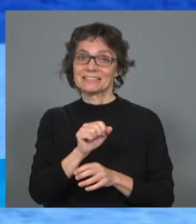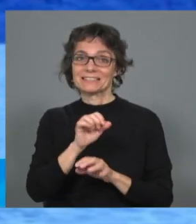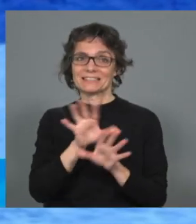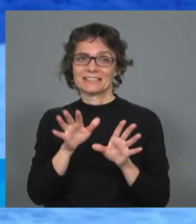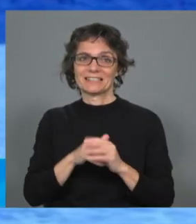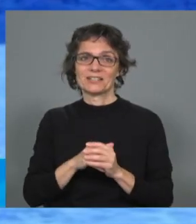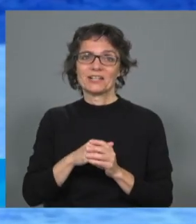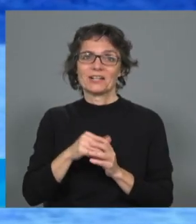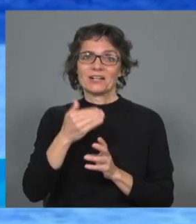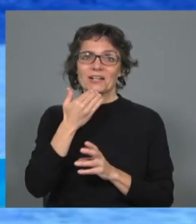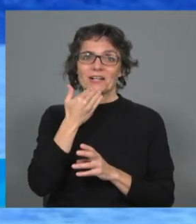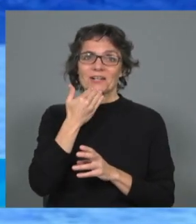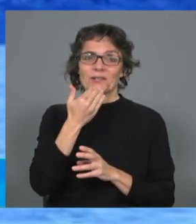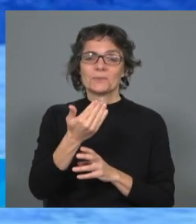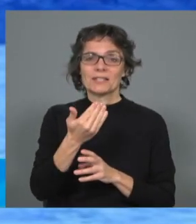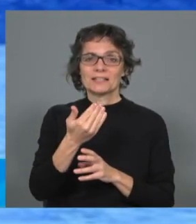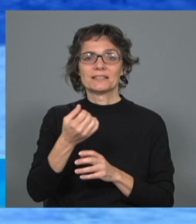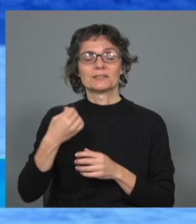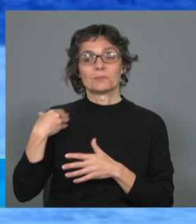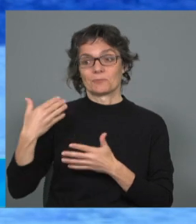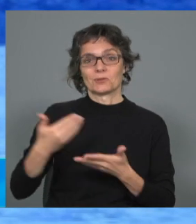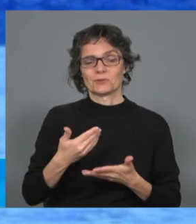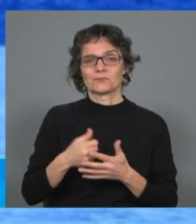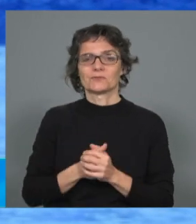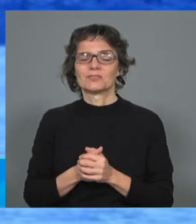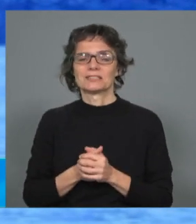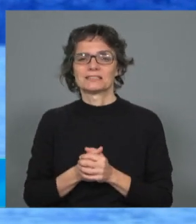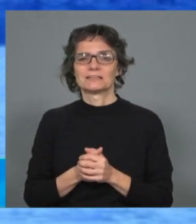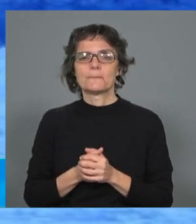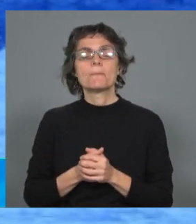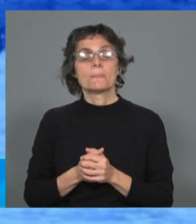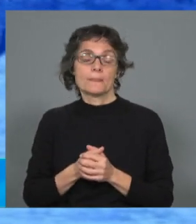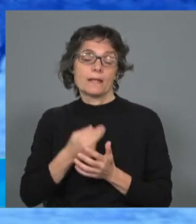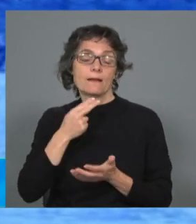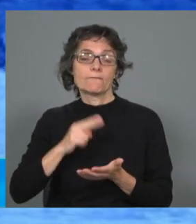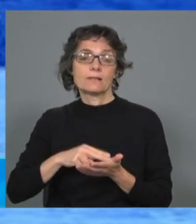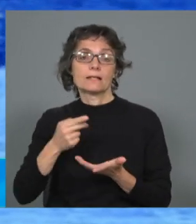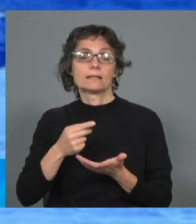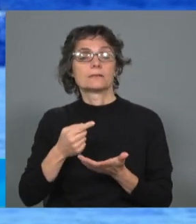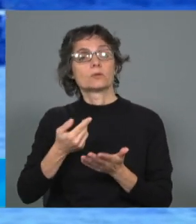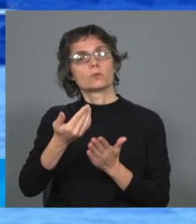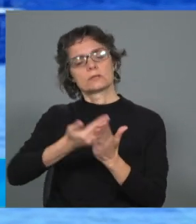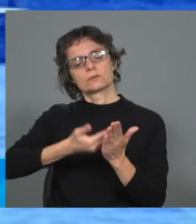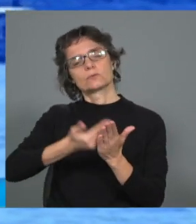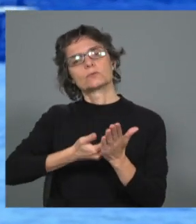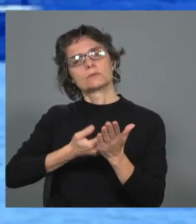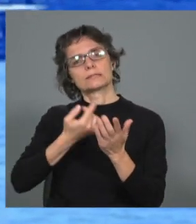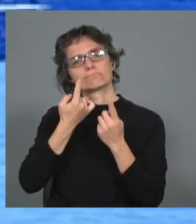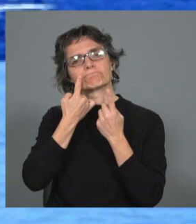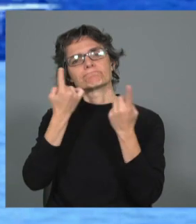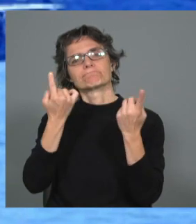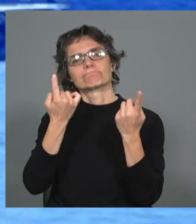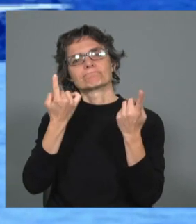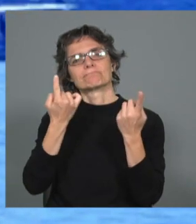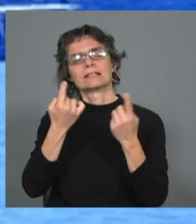que aqui estamos novo e sim, de facto, a Amoris Laetitia foi um documento que veio trazer à